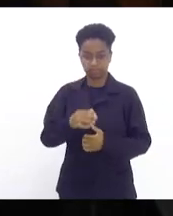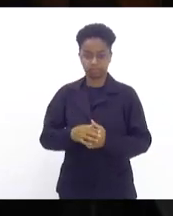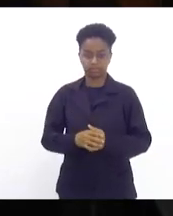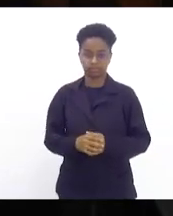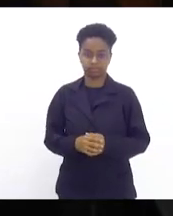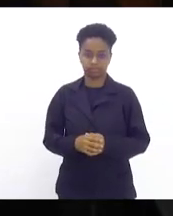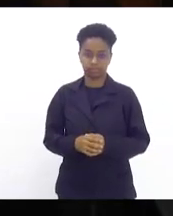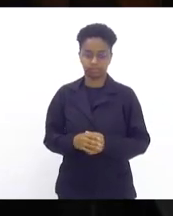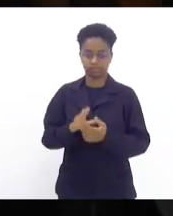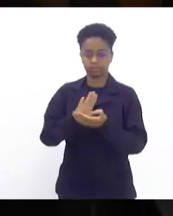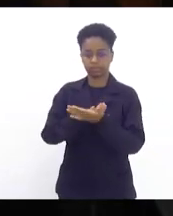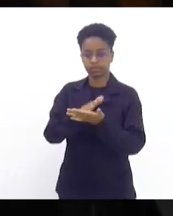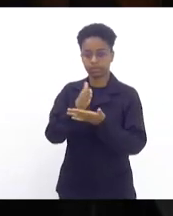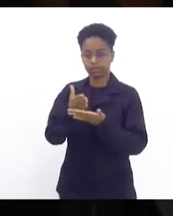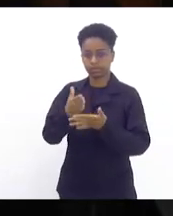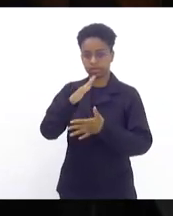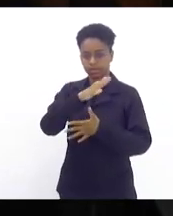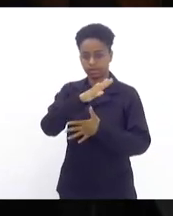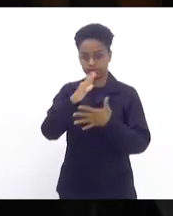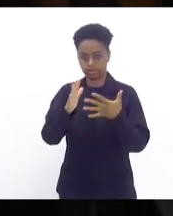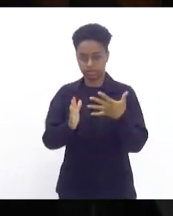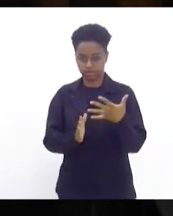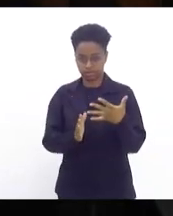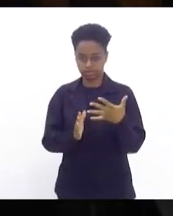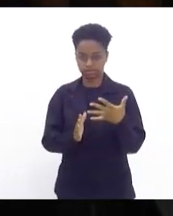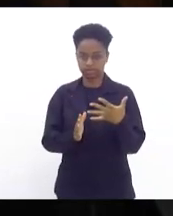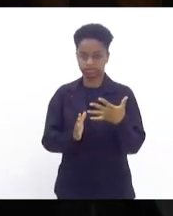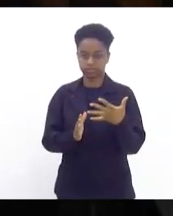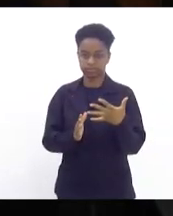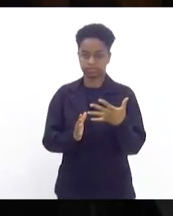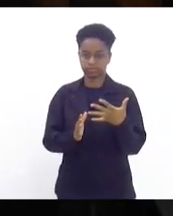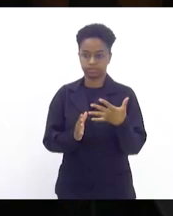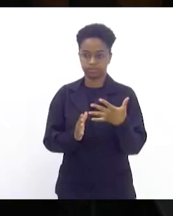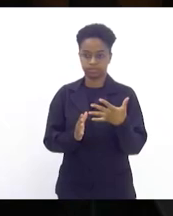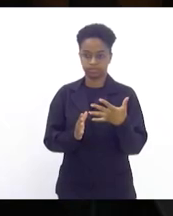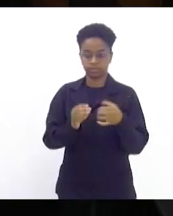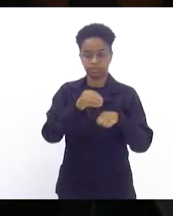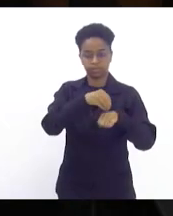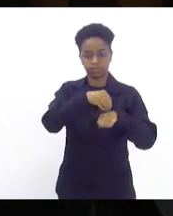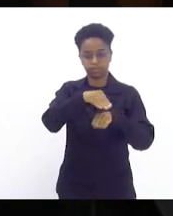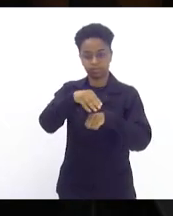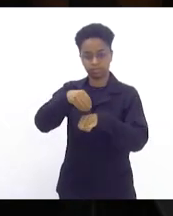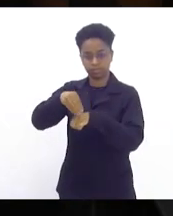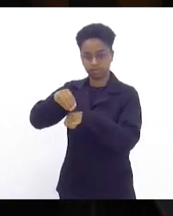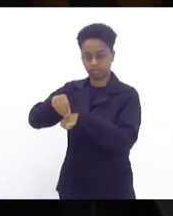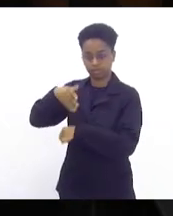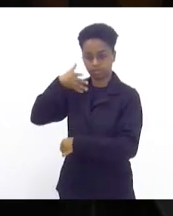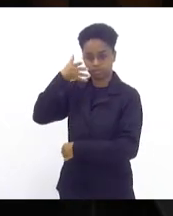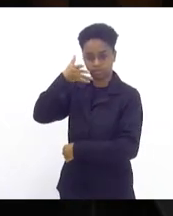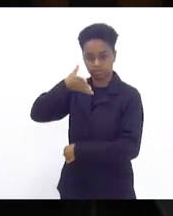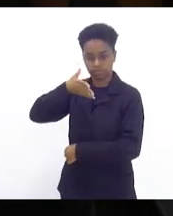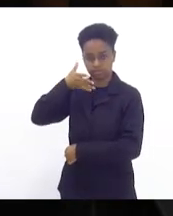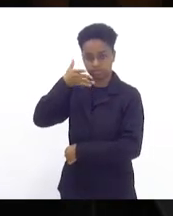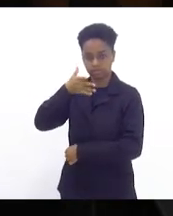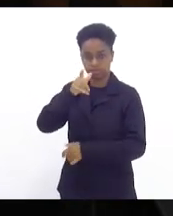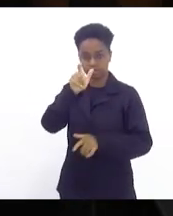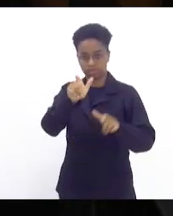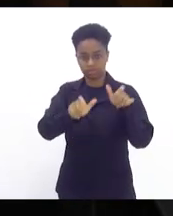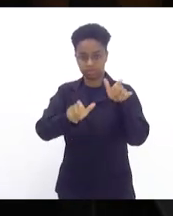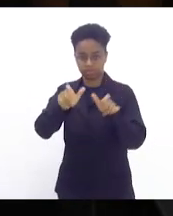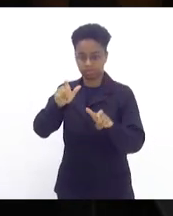senhora intérprete da língua de libras que leva a nossa voz aos